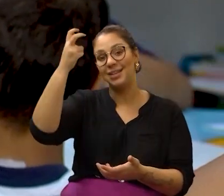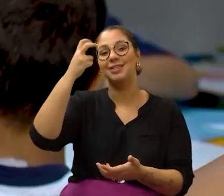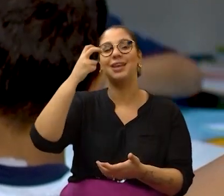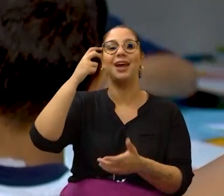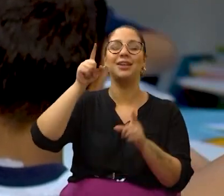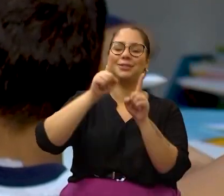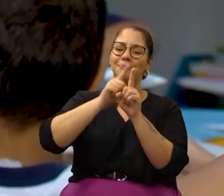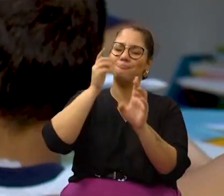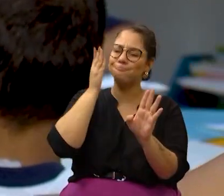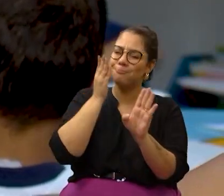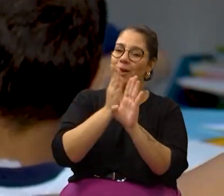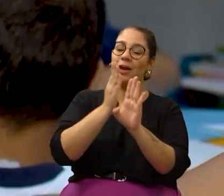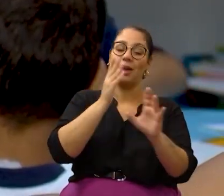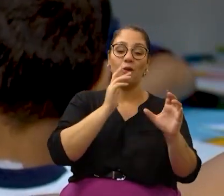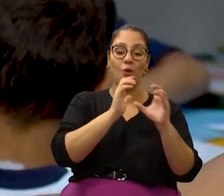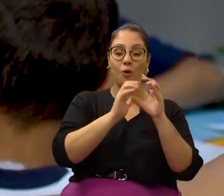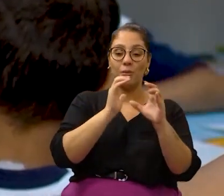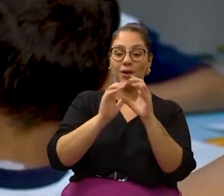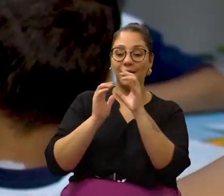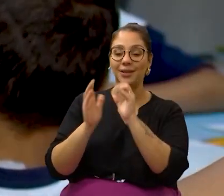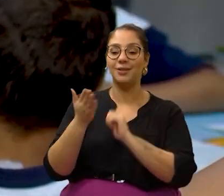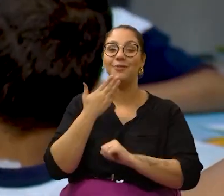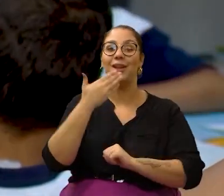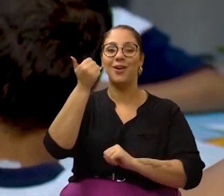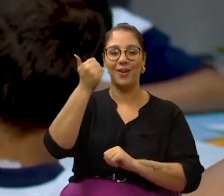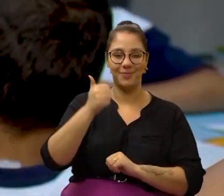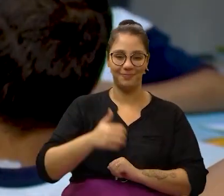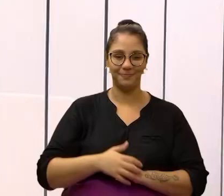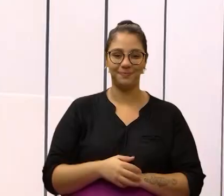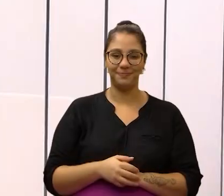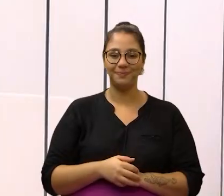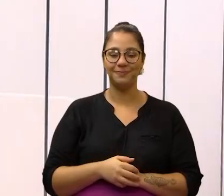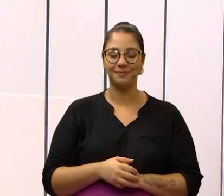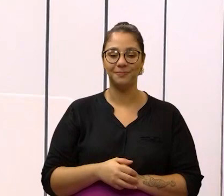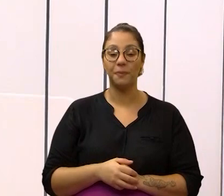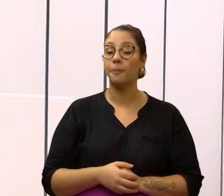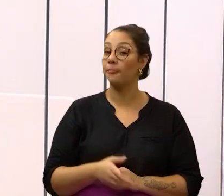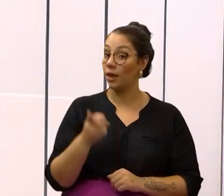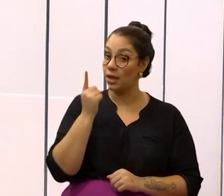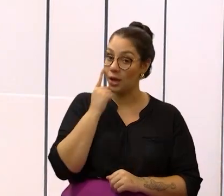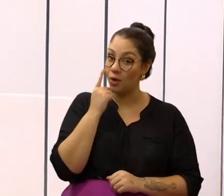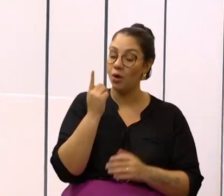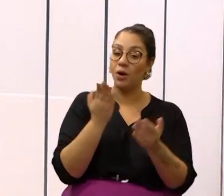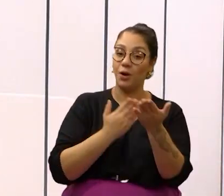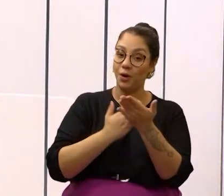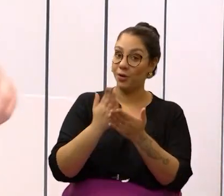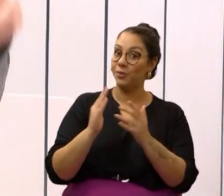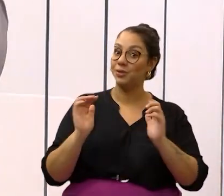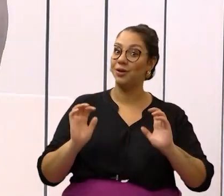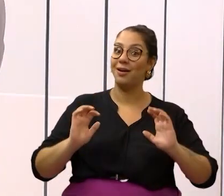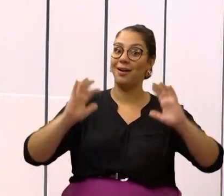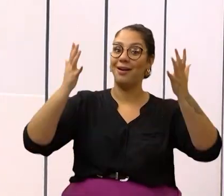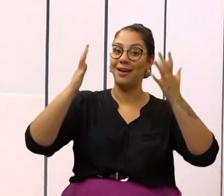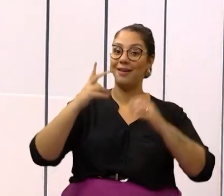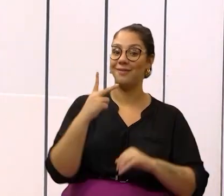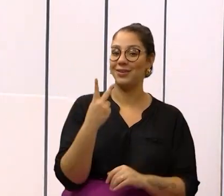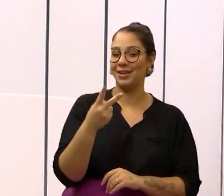muito mais assertivo e que se comunica cada vez melhor. E olha só, começaram as comemorações